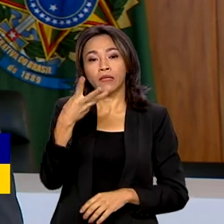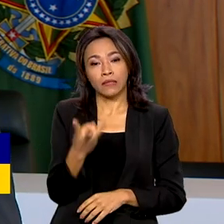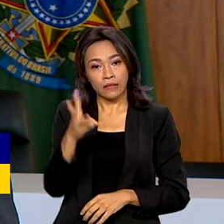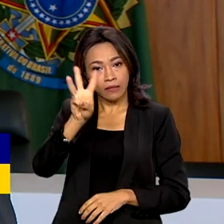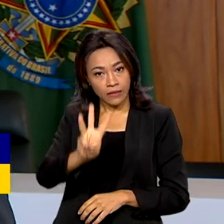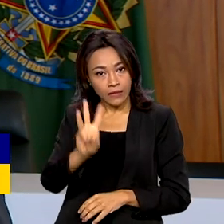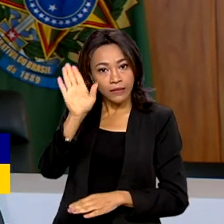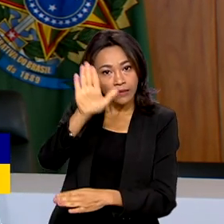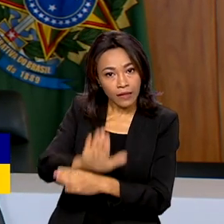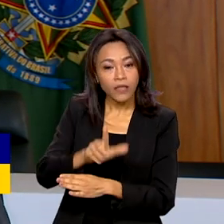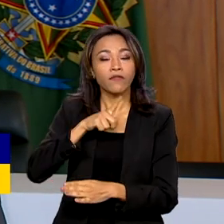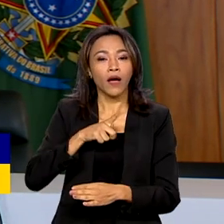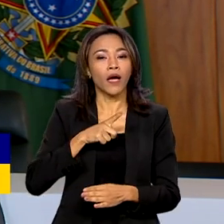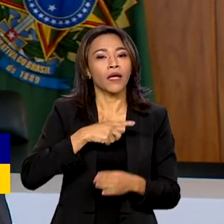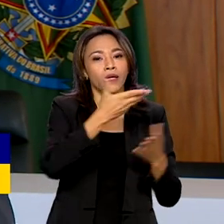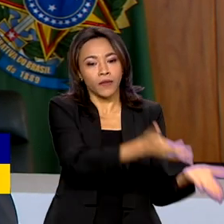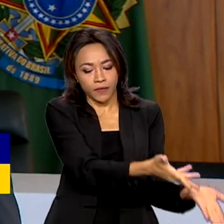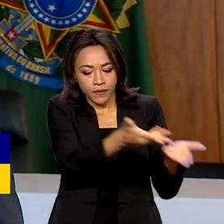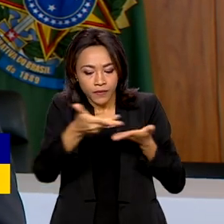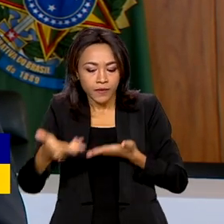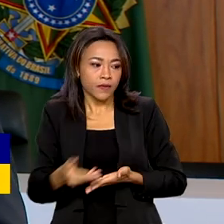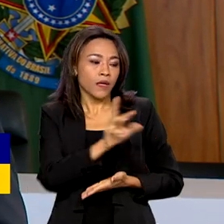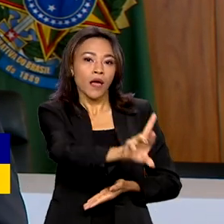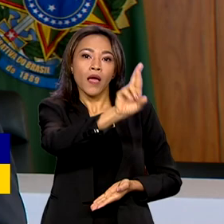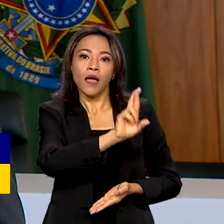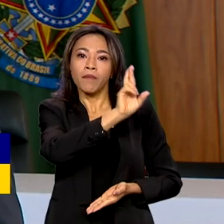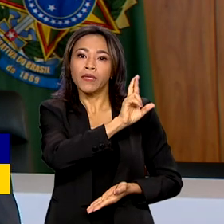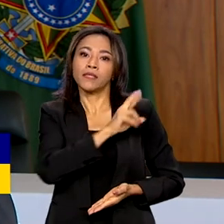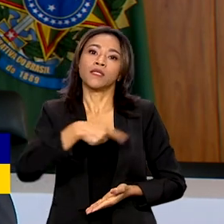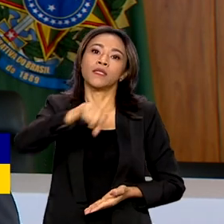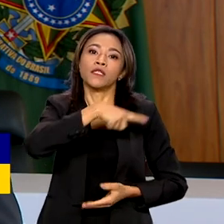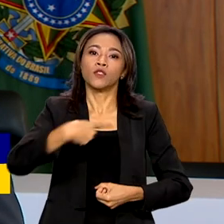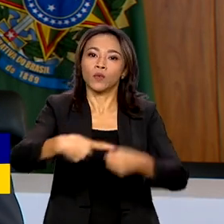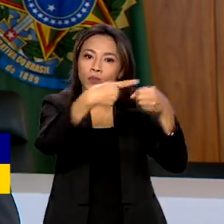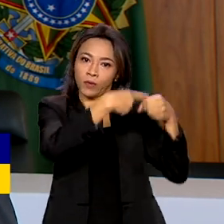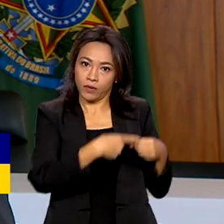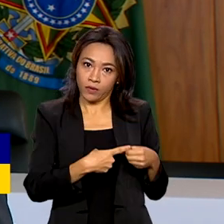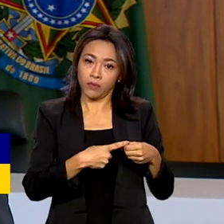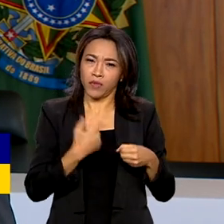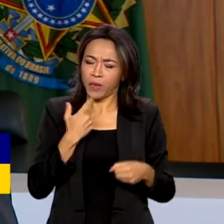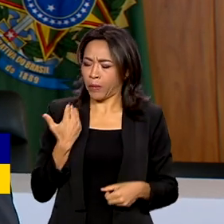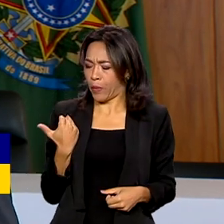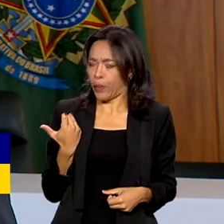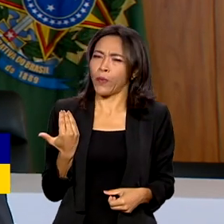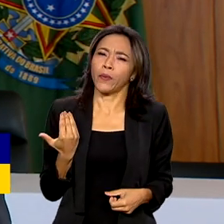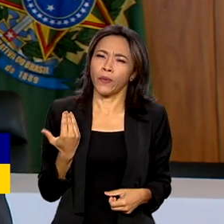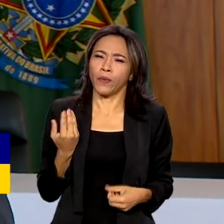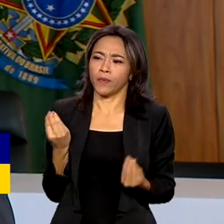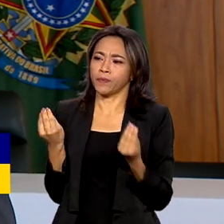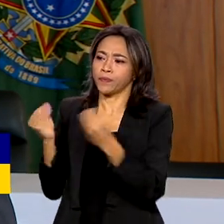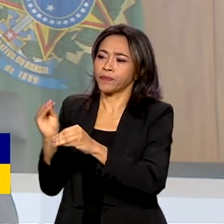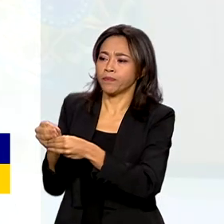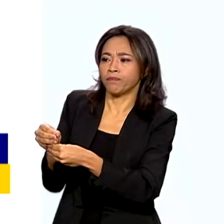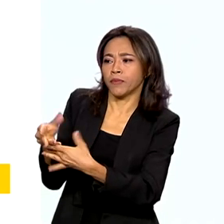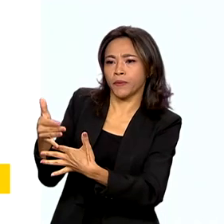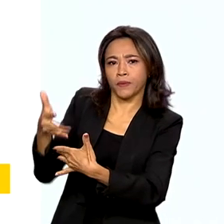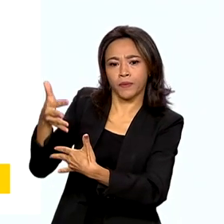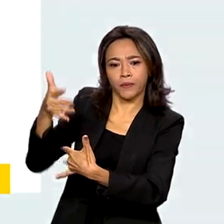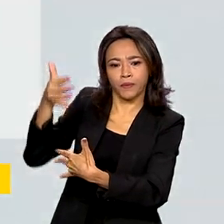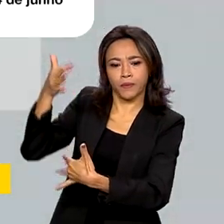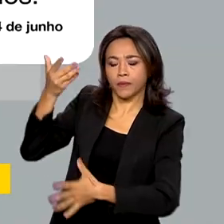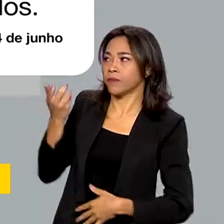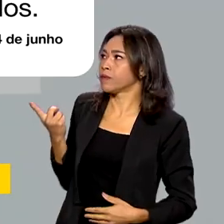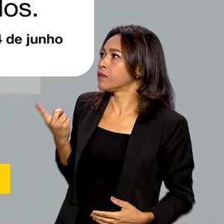receber representantes da Confederação Nacional dos Municípios presidente Lula agora pouco no Twitter comentou né sobre